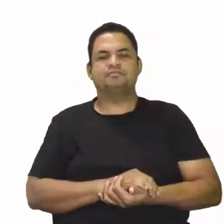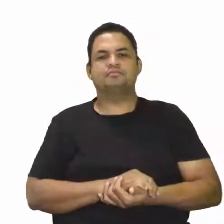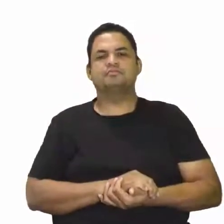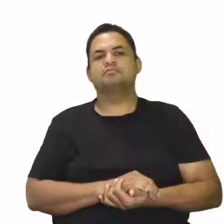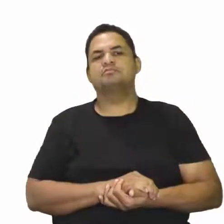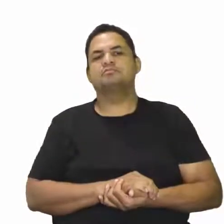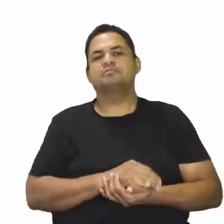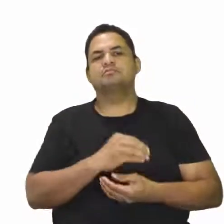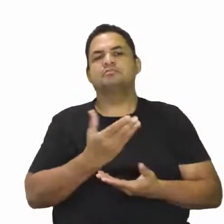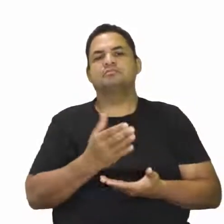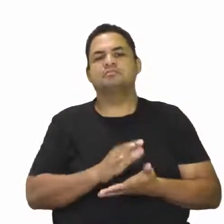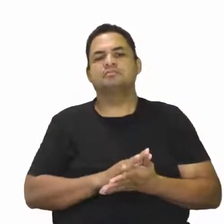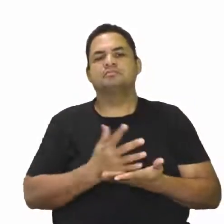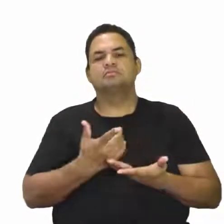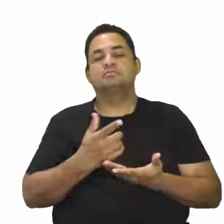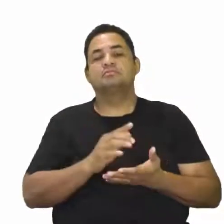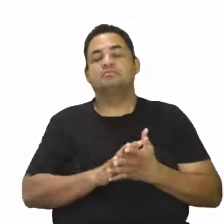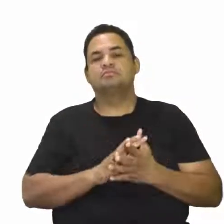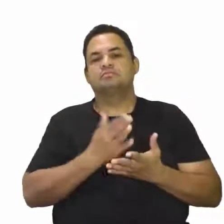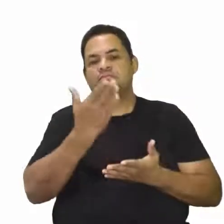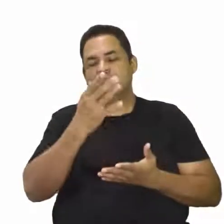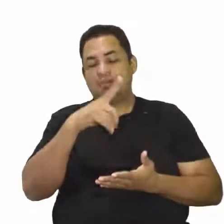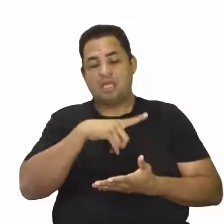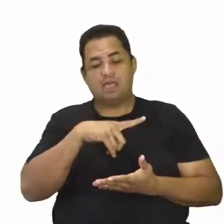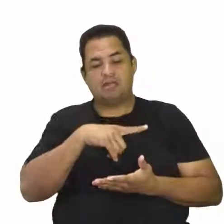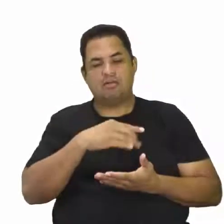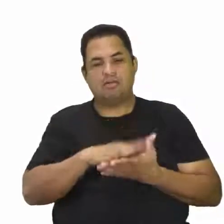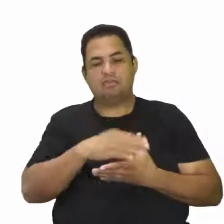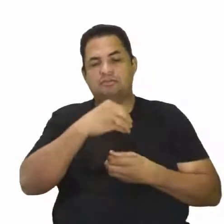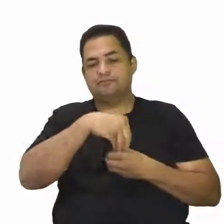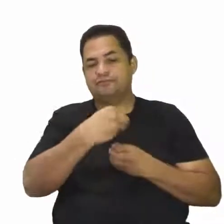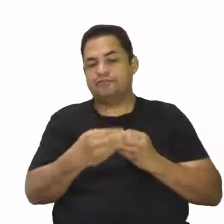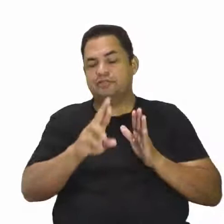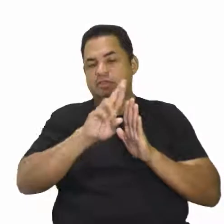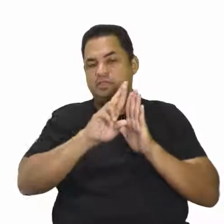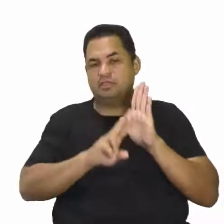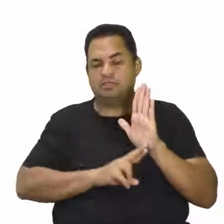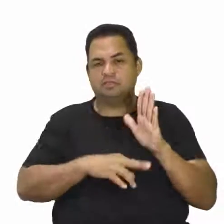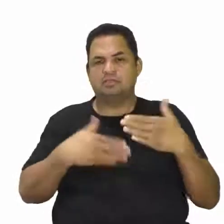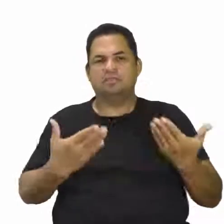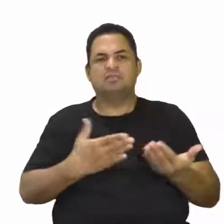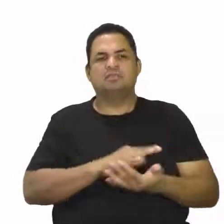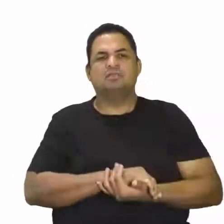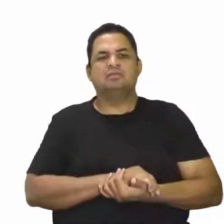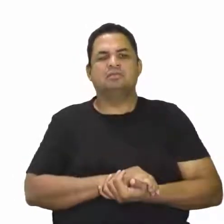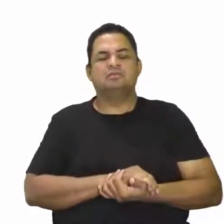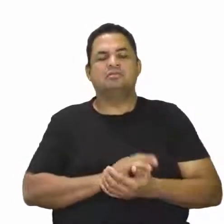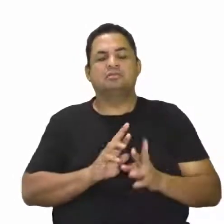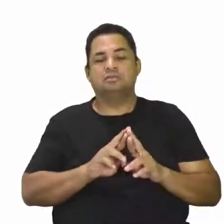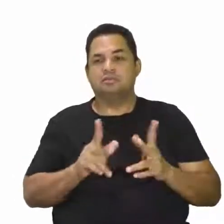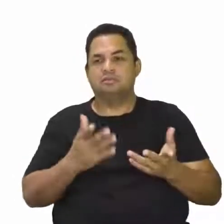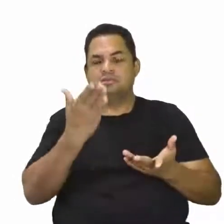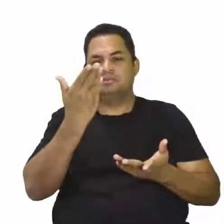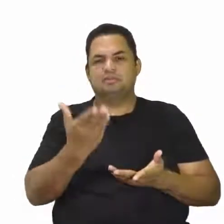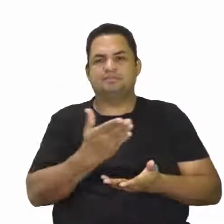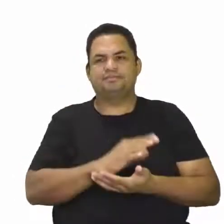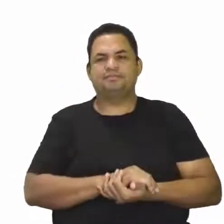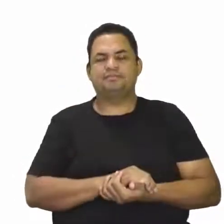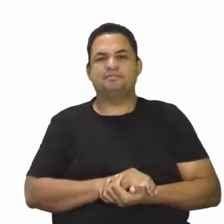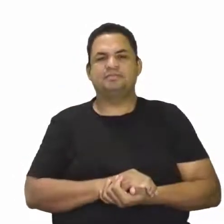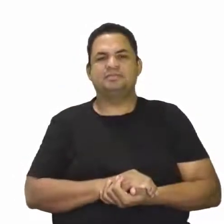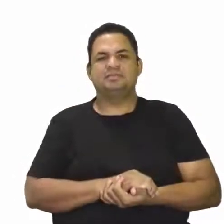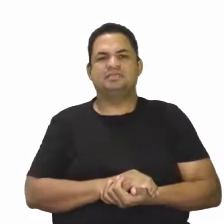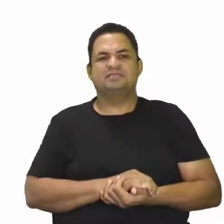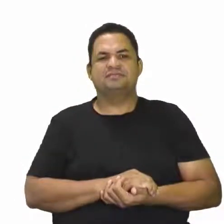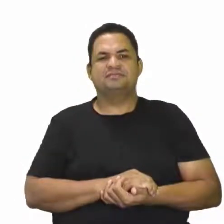Certo? Só que para todas as regras existem as exceções. E aqui não é diferente, não é? Não. Para a